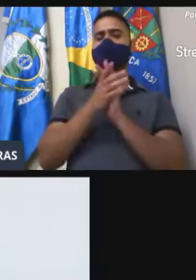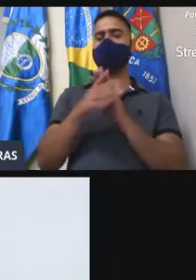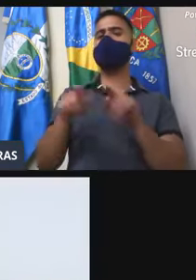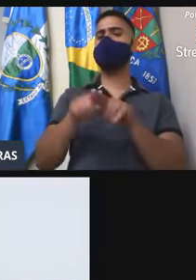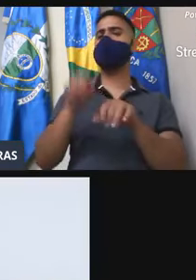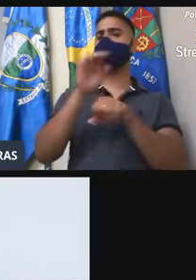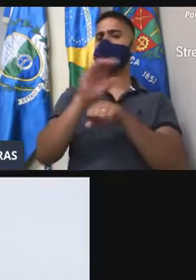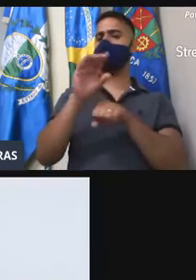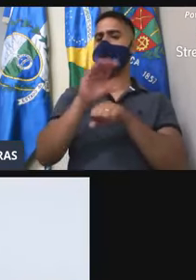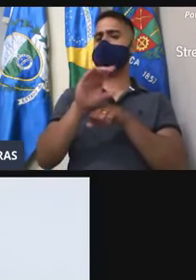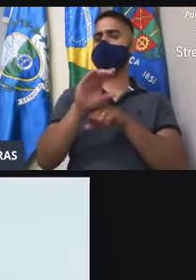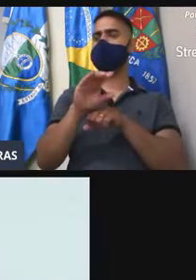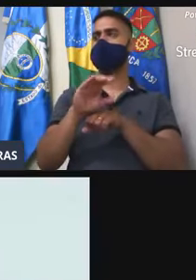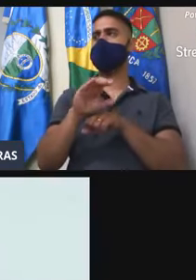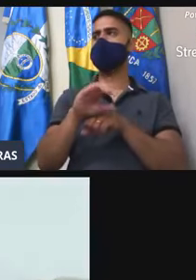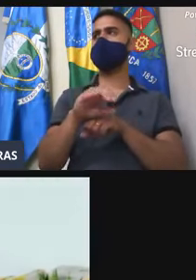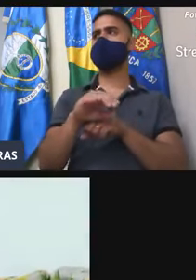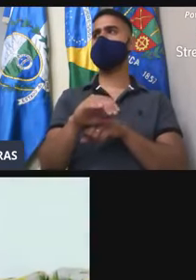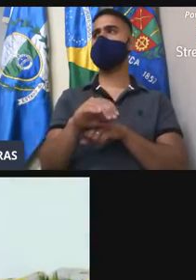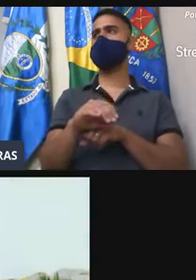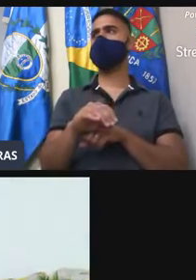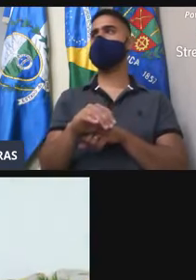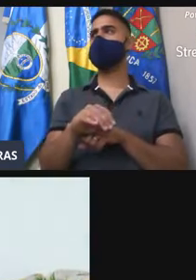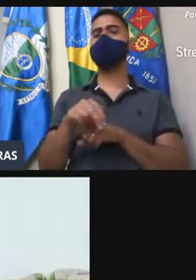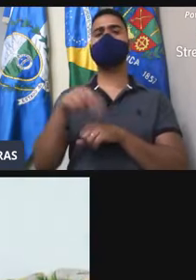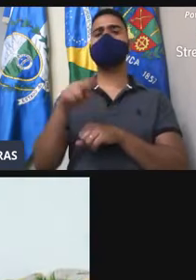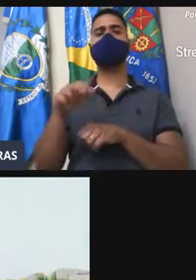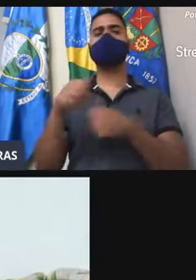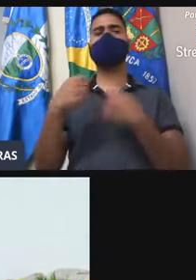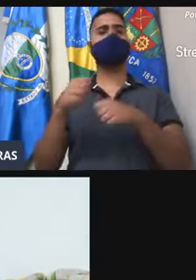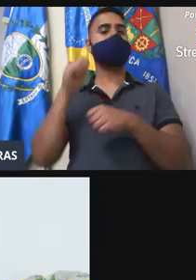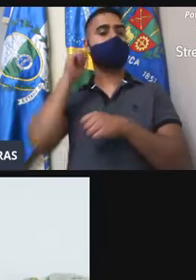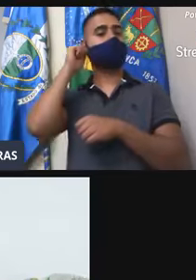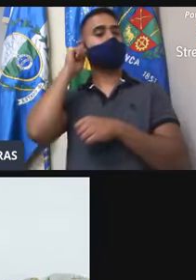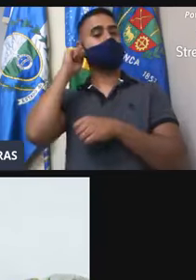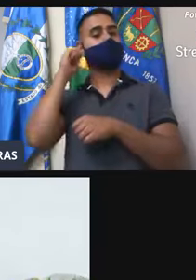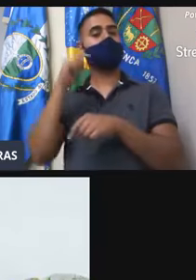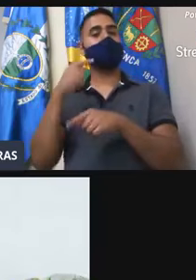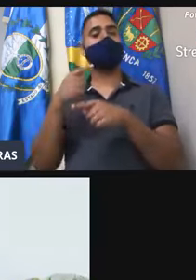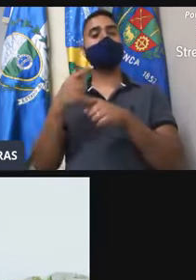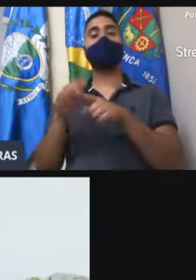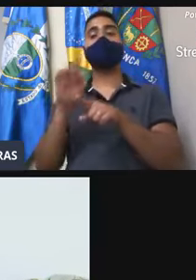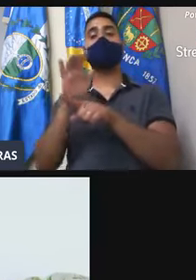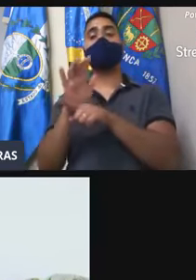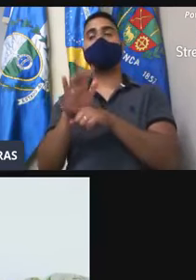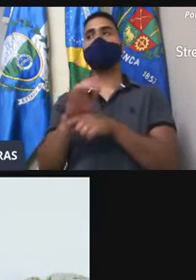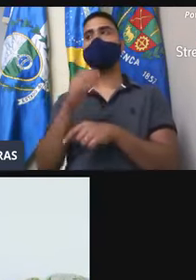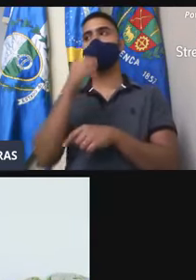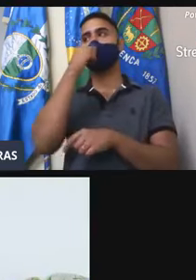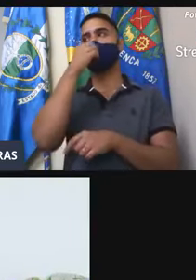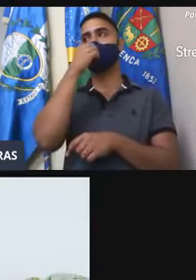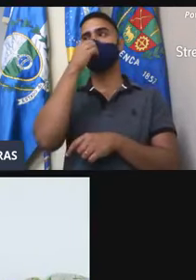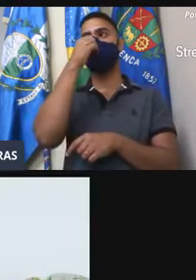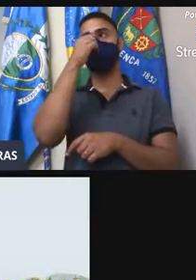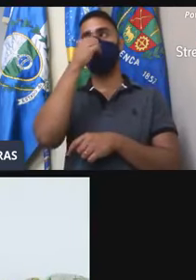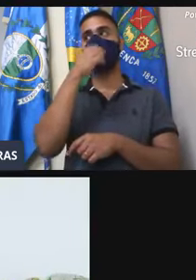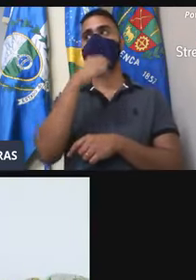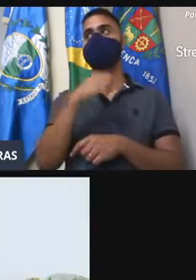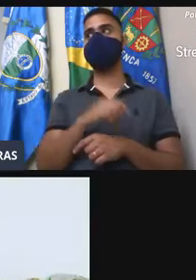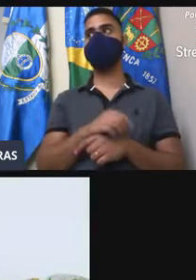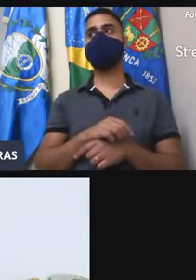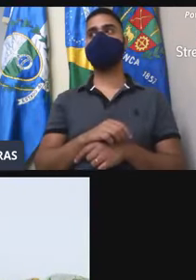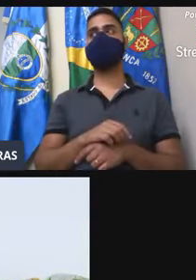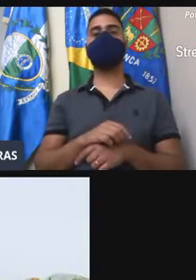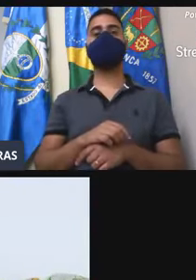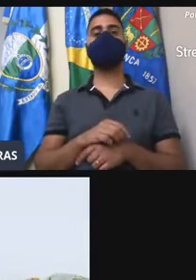assistente social, e ela, graças a Deus, nunca precisou puxar a minha orelha por conta de assistencialismo. Assistencialismo é crime. E para a gente